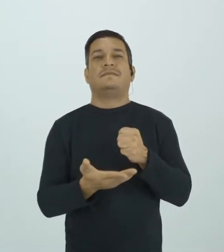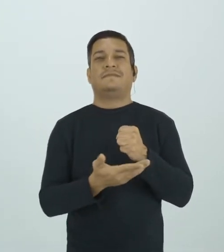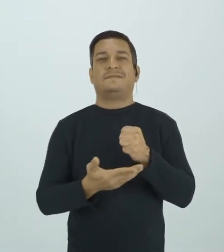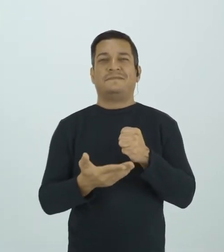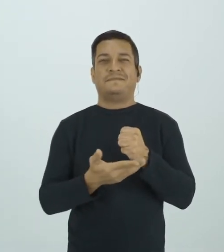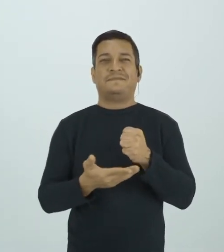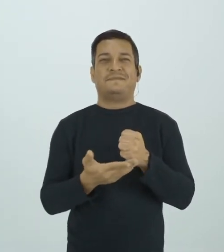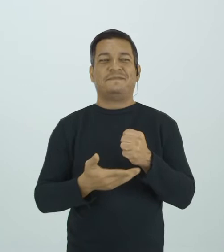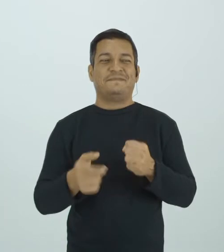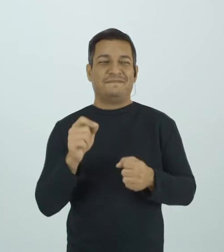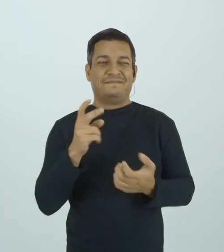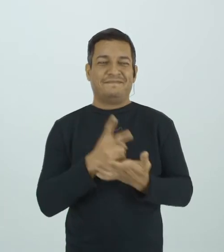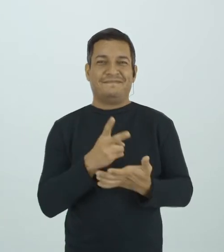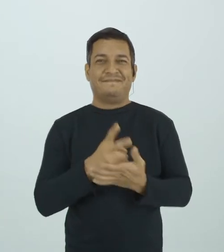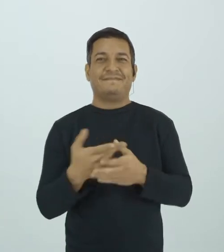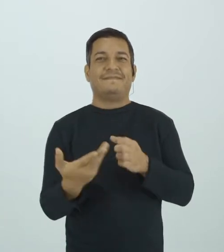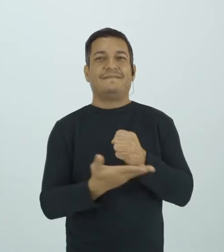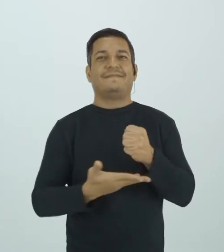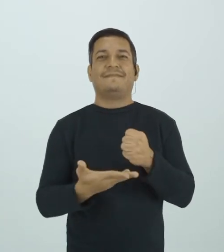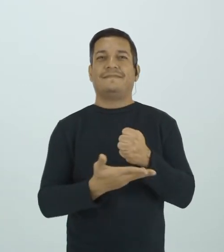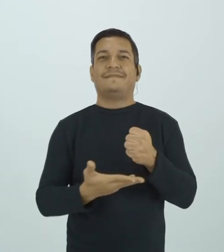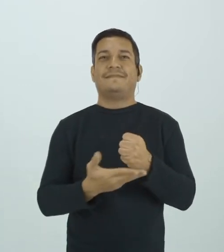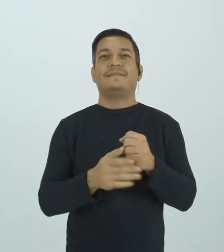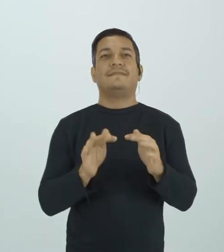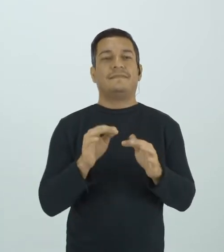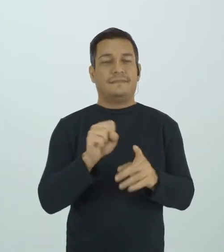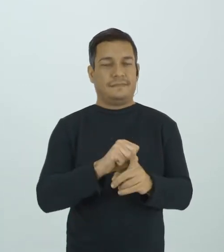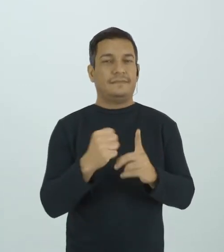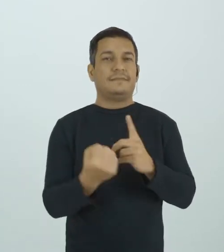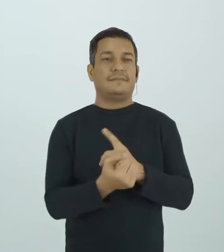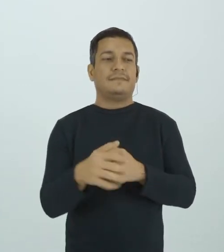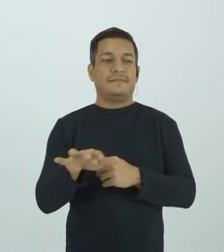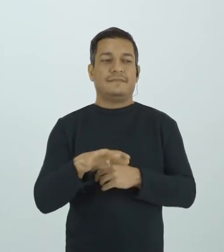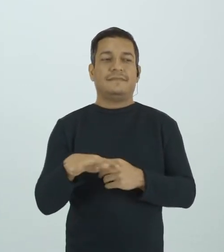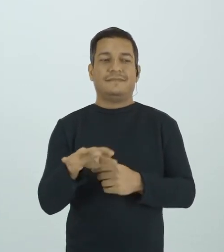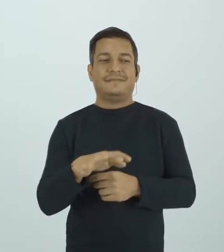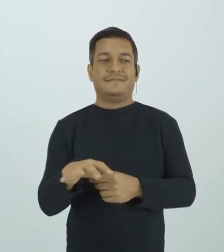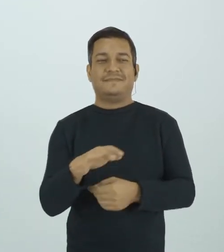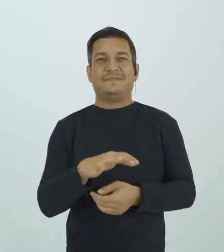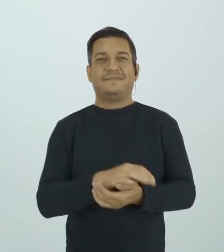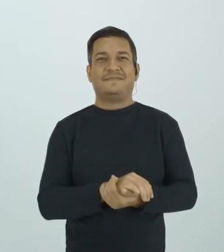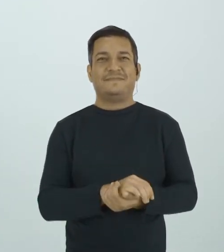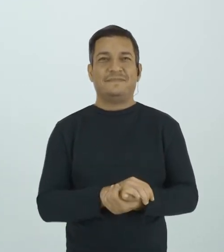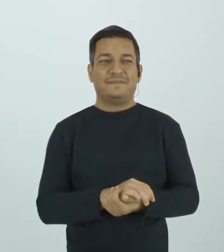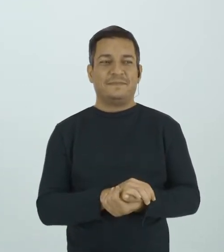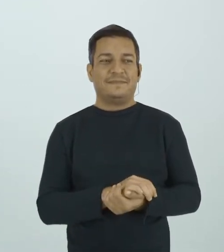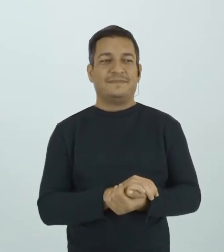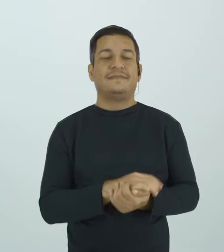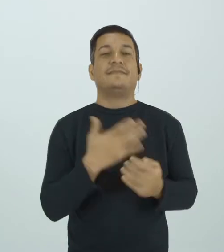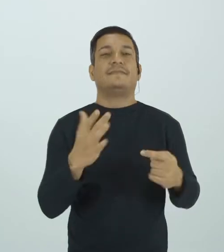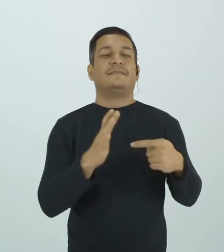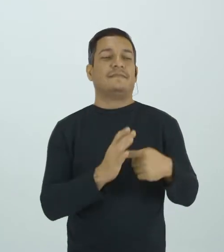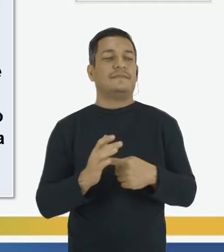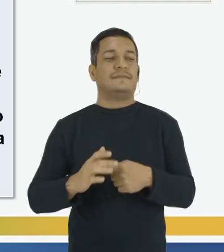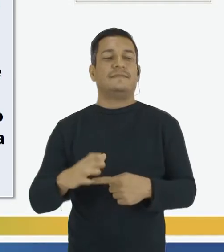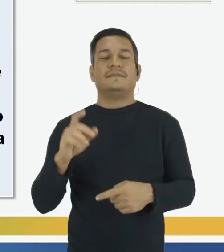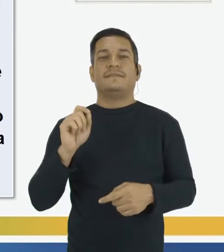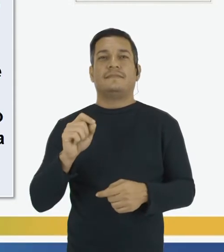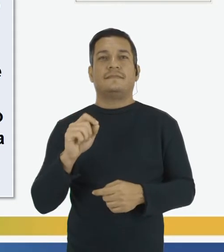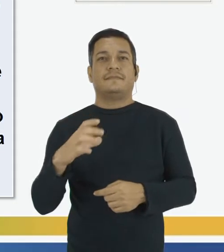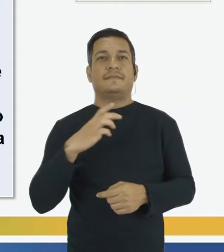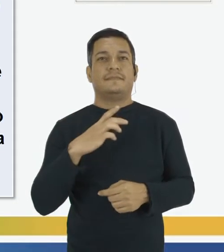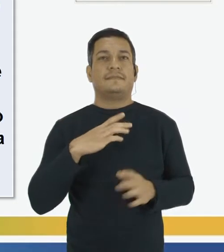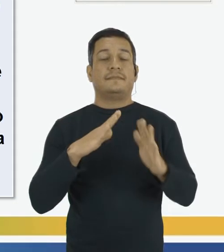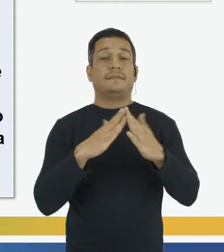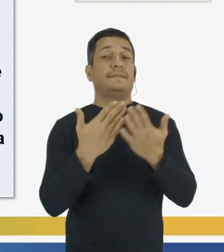né? Sempre a base das sociedades. É quem? É a família. Qual é a orientação ética que